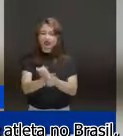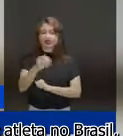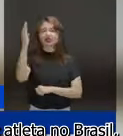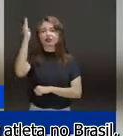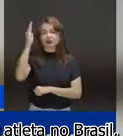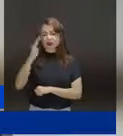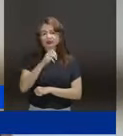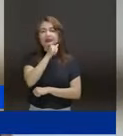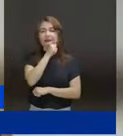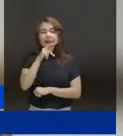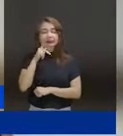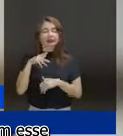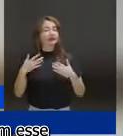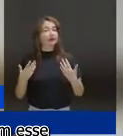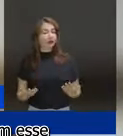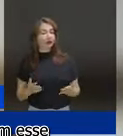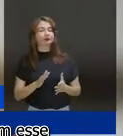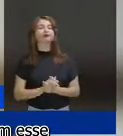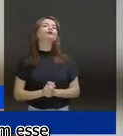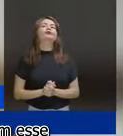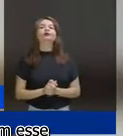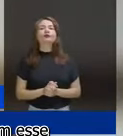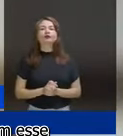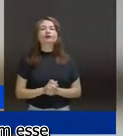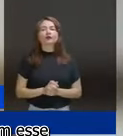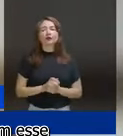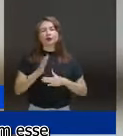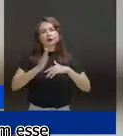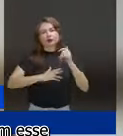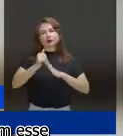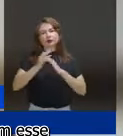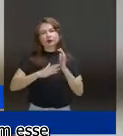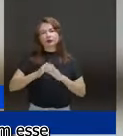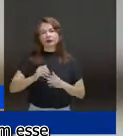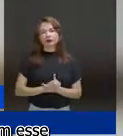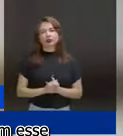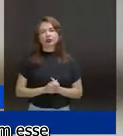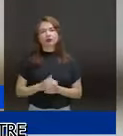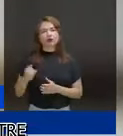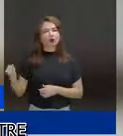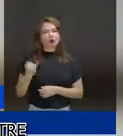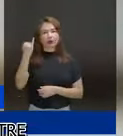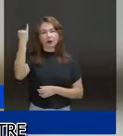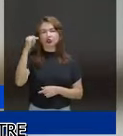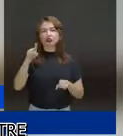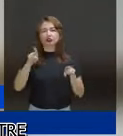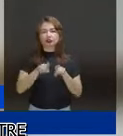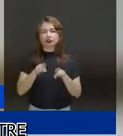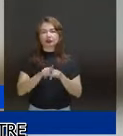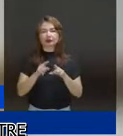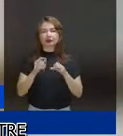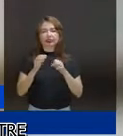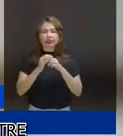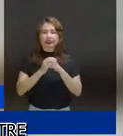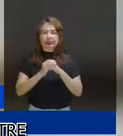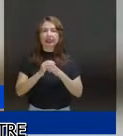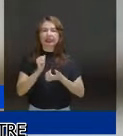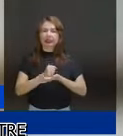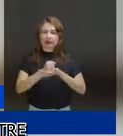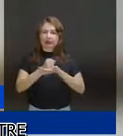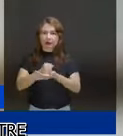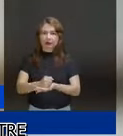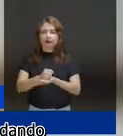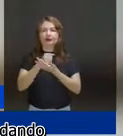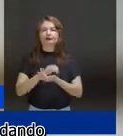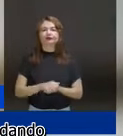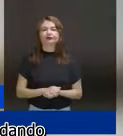Quanto mais no Amapá, e os profissionais, eles fazem esse papel fundamental, e também a participação do TRE, esse incentivo